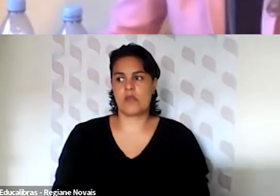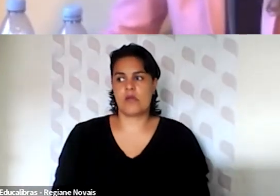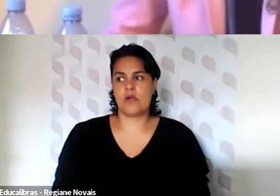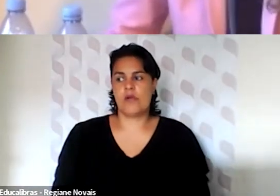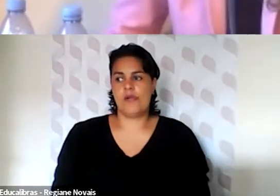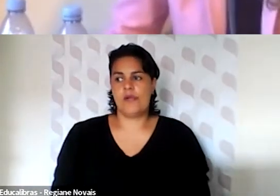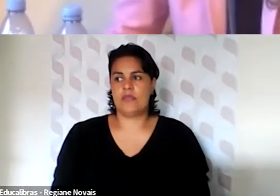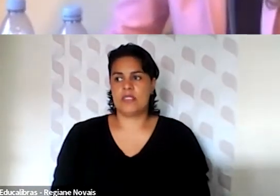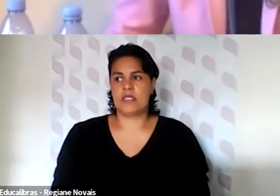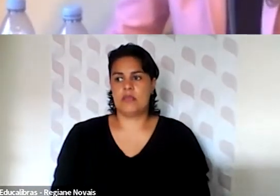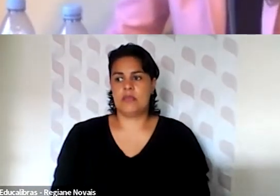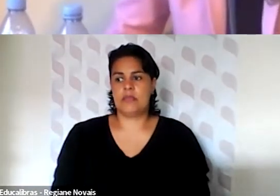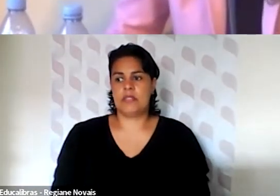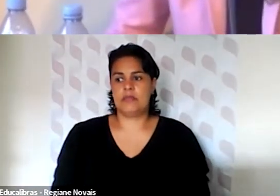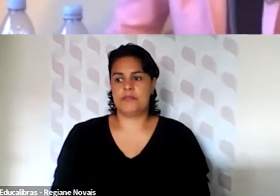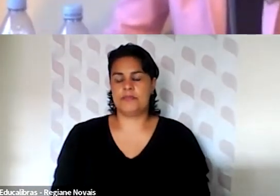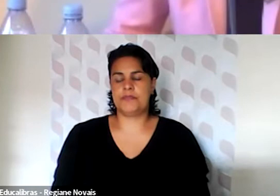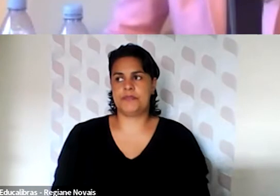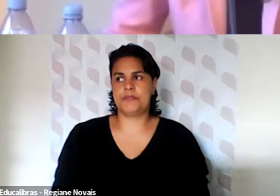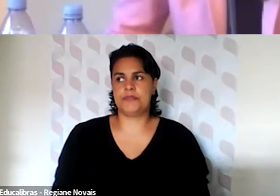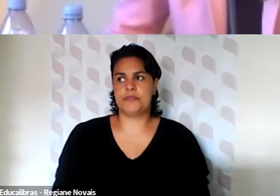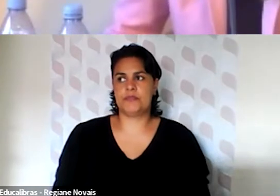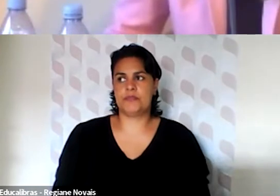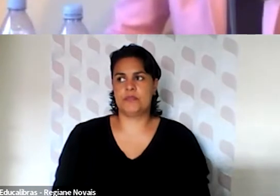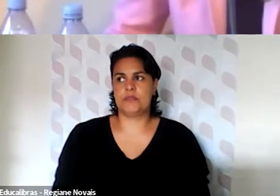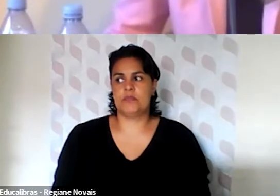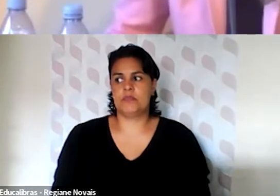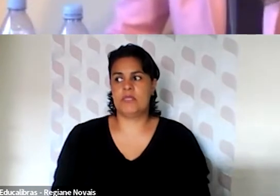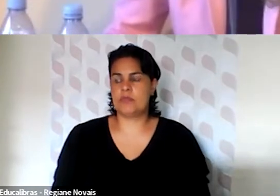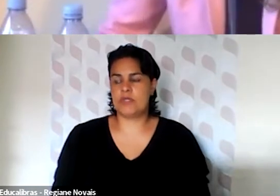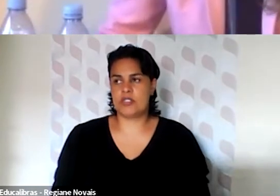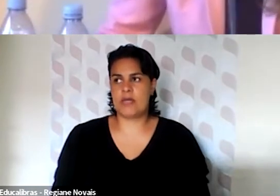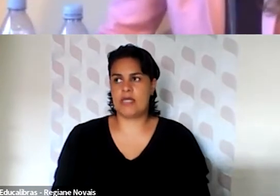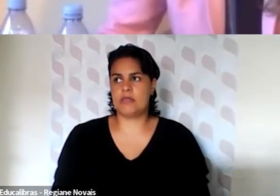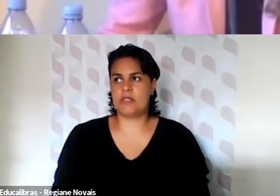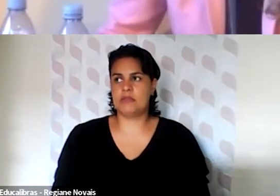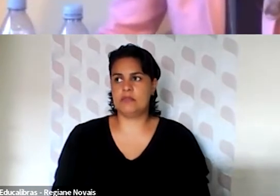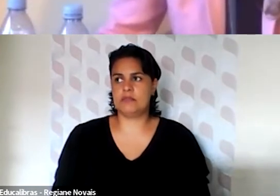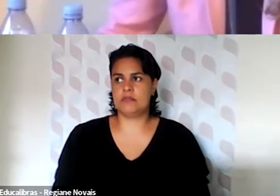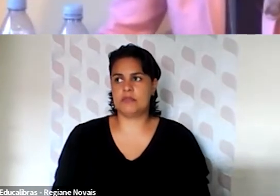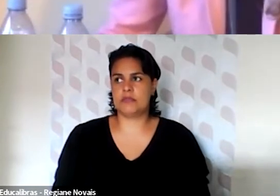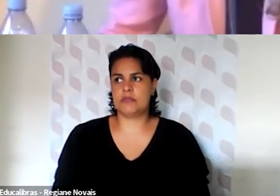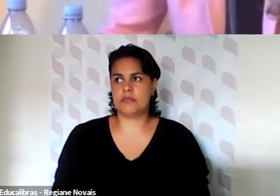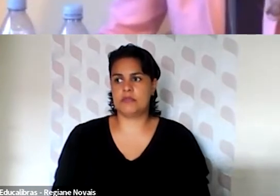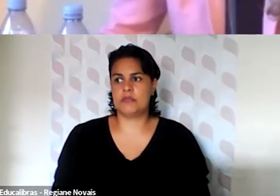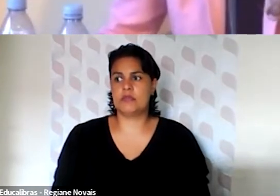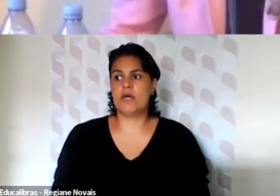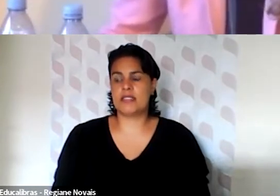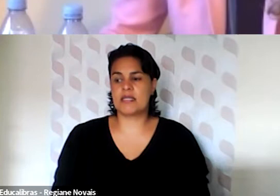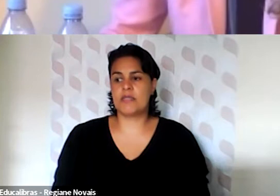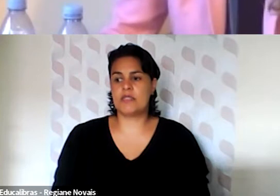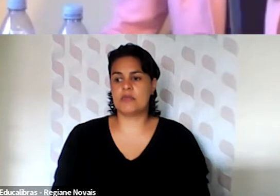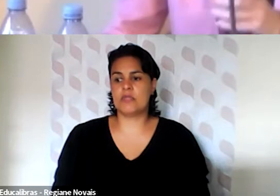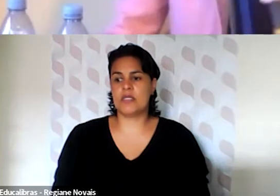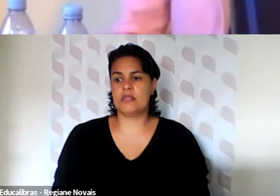commerce dans les conditions les pires qu'on puisse imaginer, et au coût des vies indigènes et au coût de la destruction de l'Amazonie.